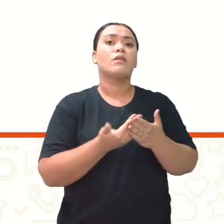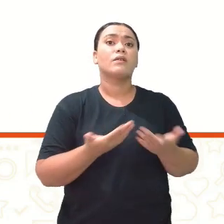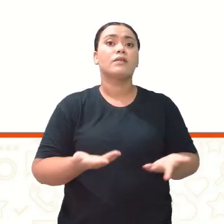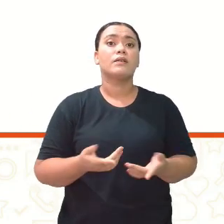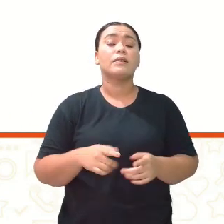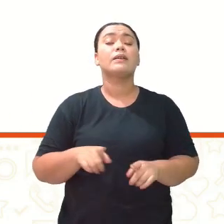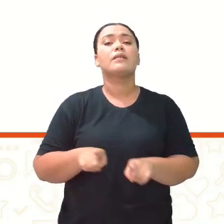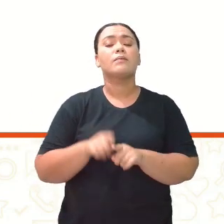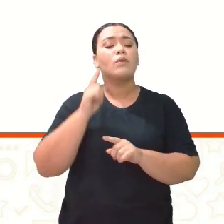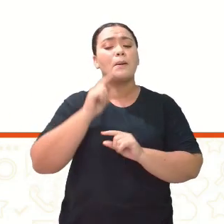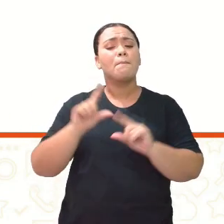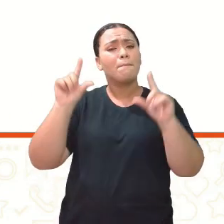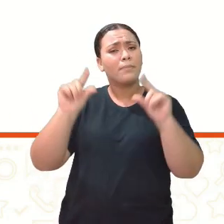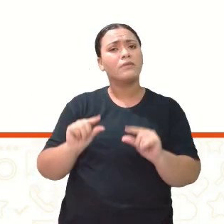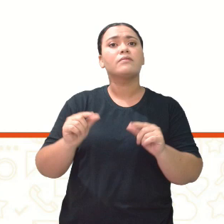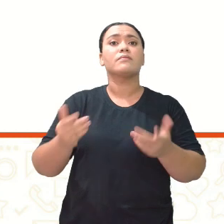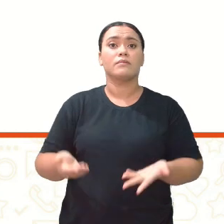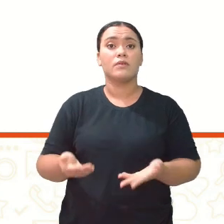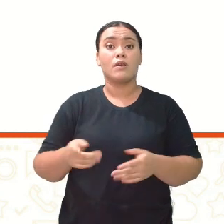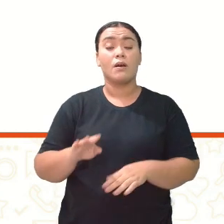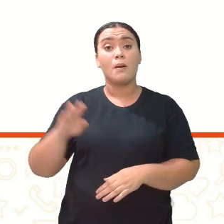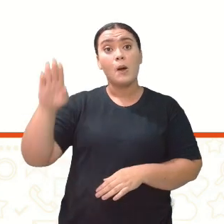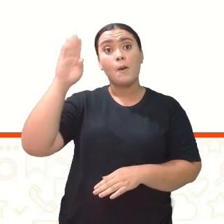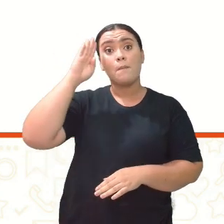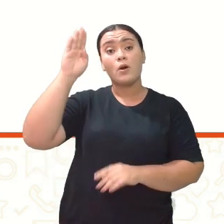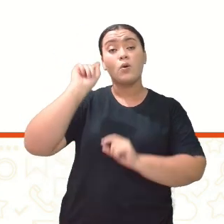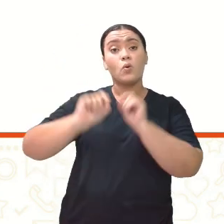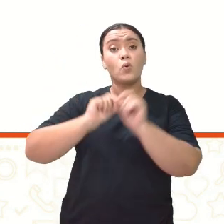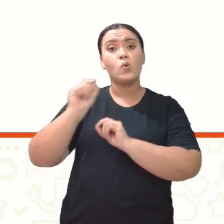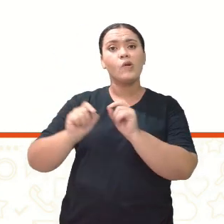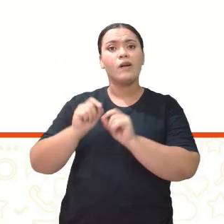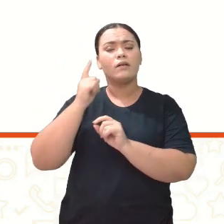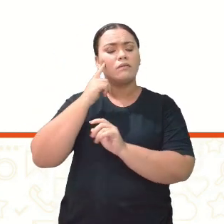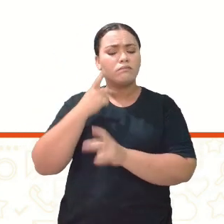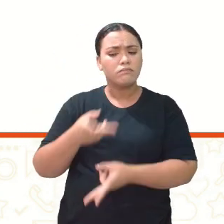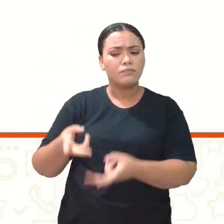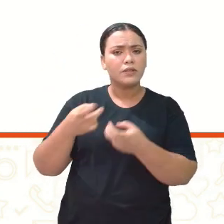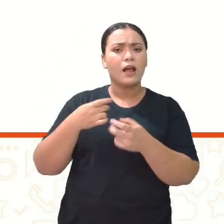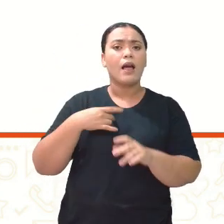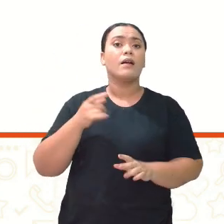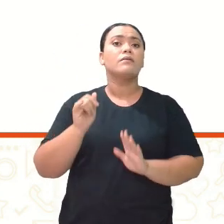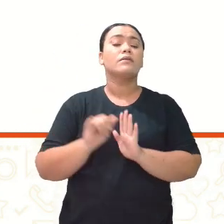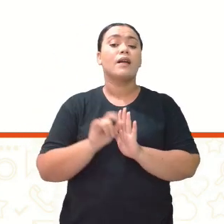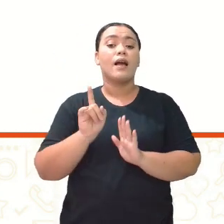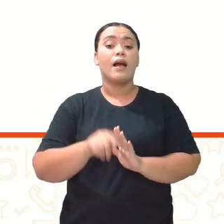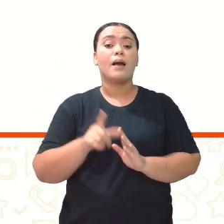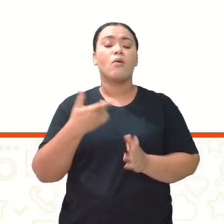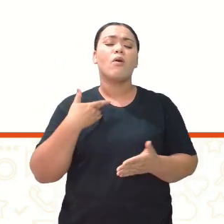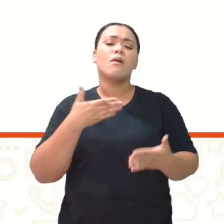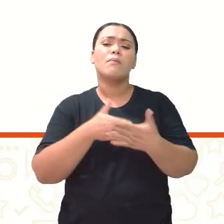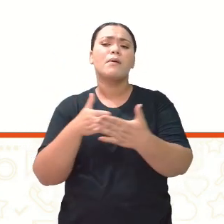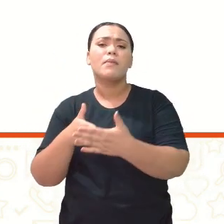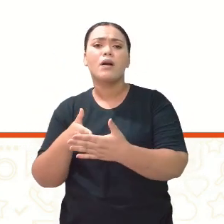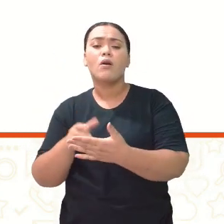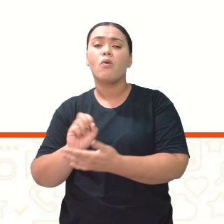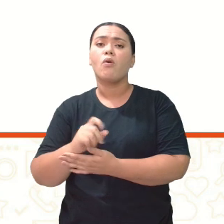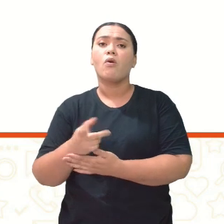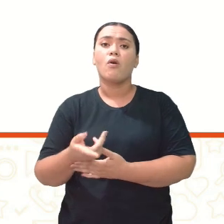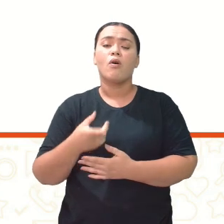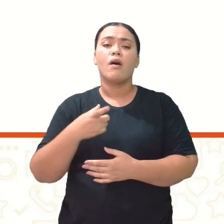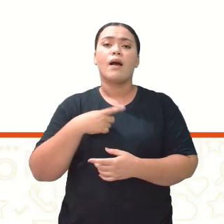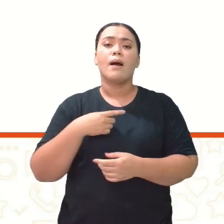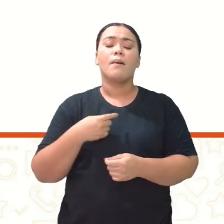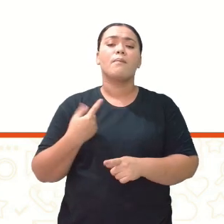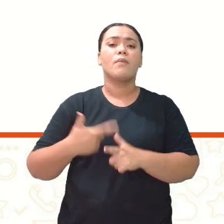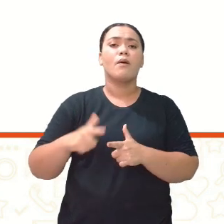dirimir essas barreiras. Tem como principal diretriz a identificação das barreiras que impedem ou dificultam o acesso e